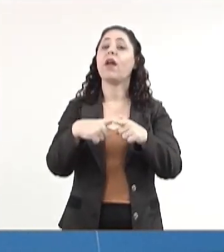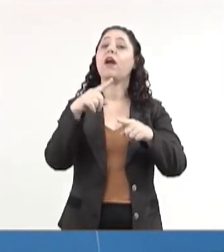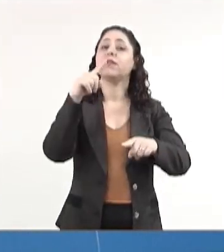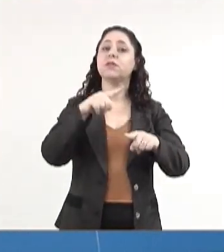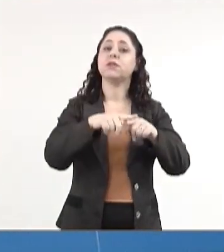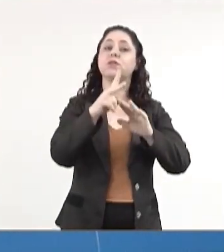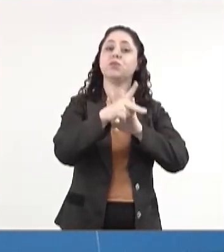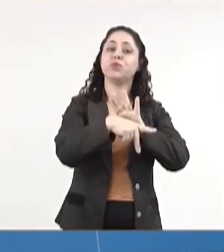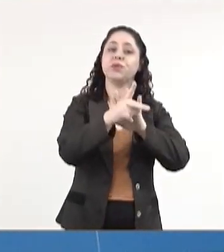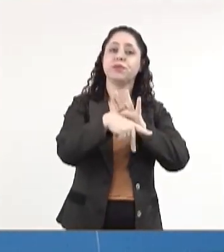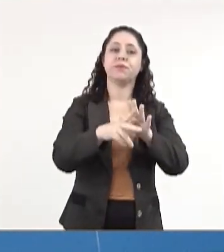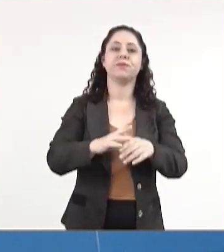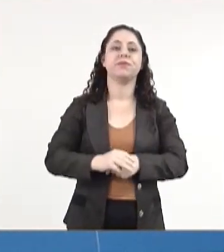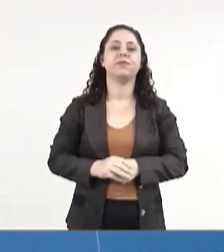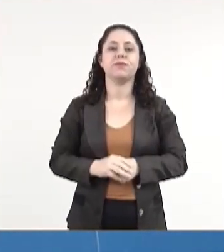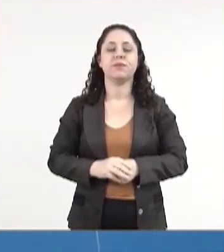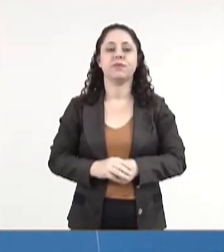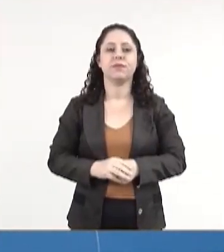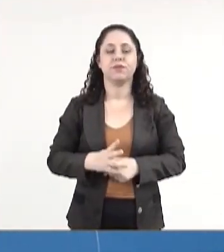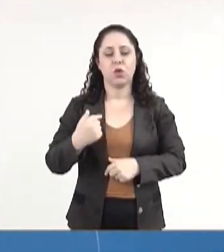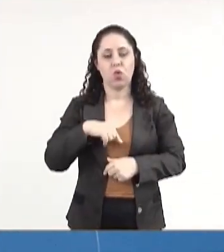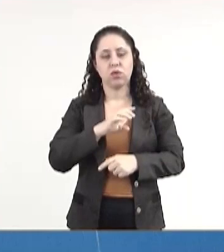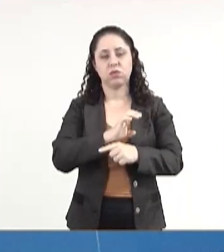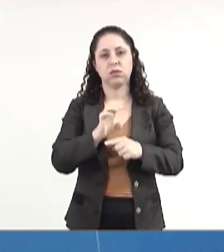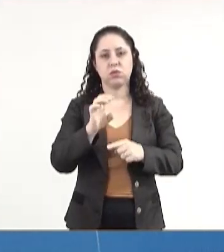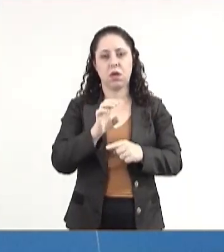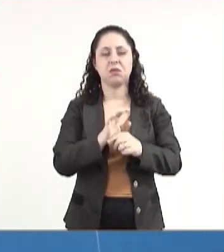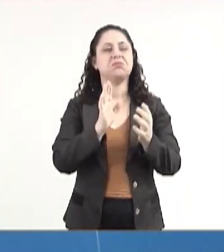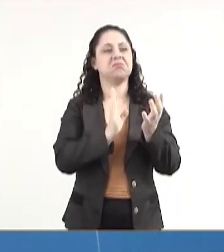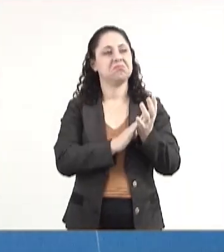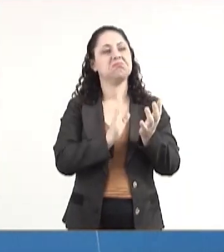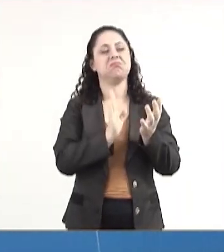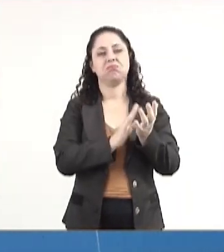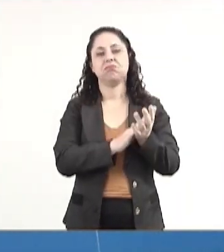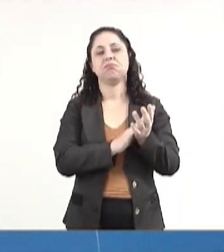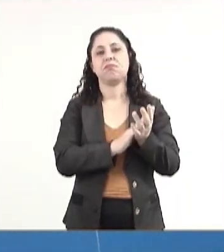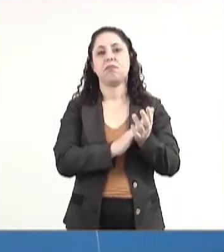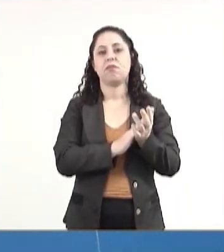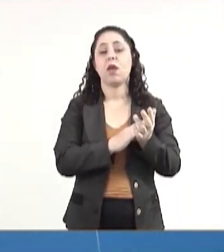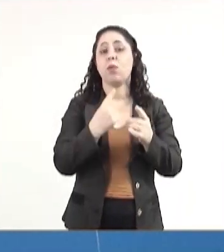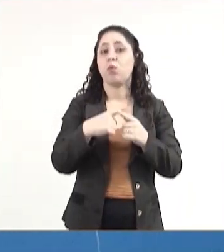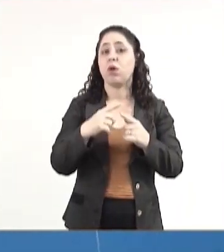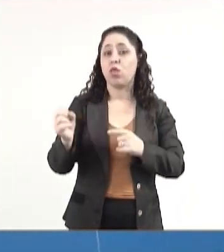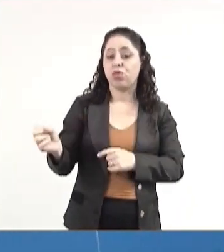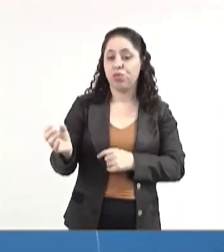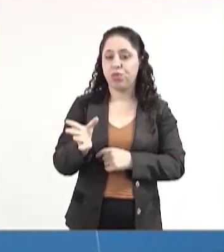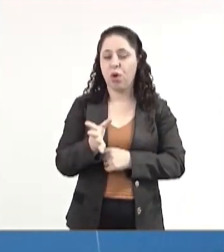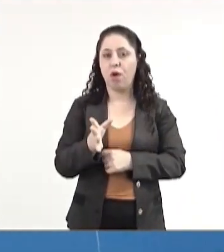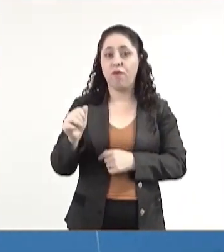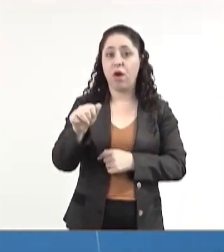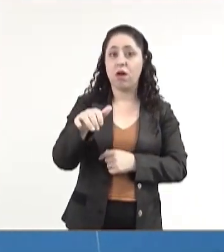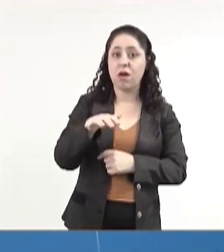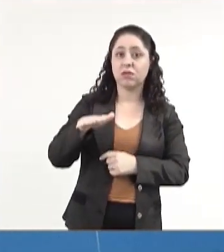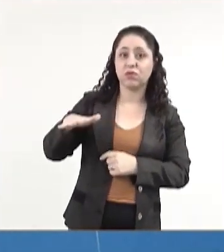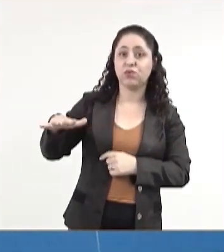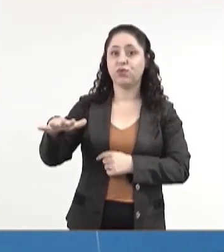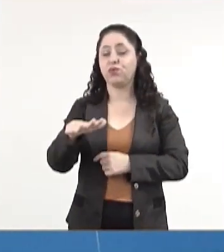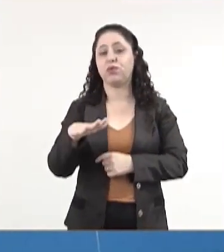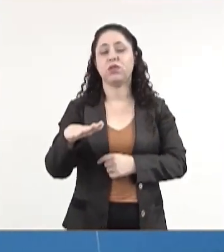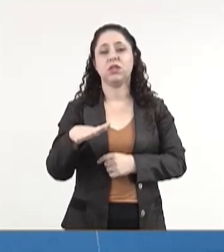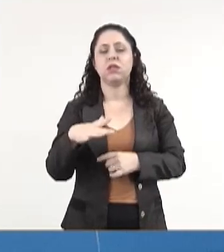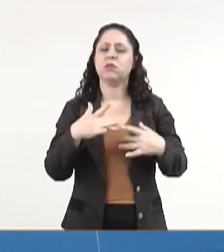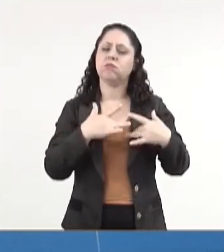causa deste programa. Então, nosso estado está de parabéns por inovar numa área social